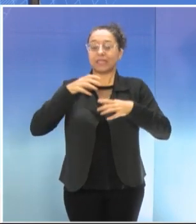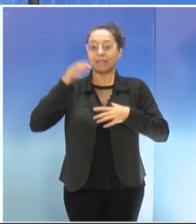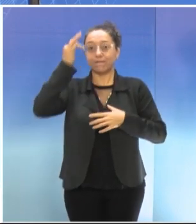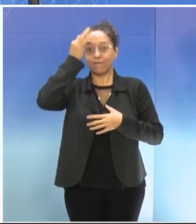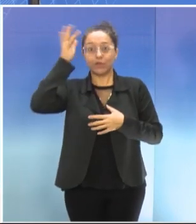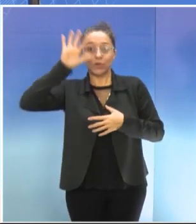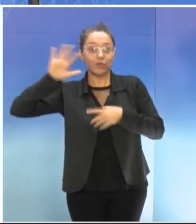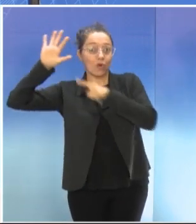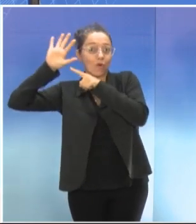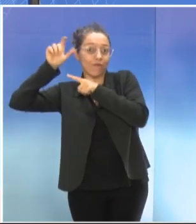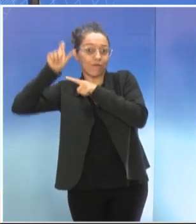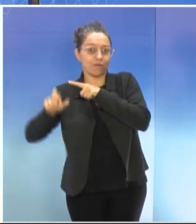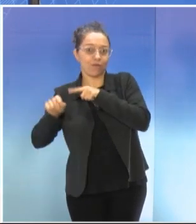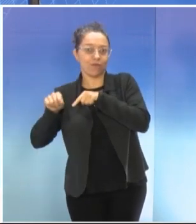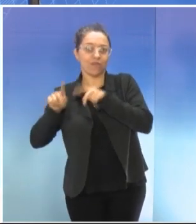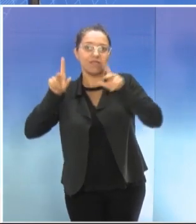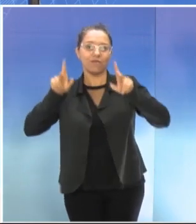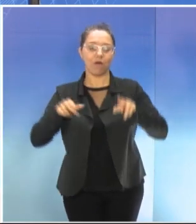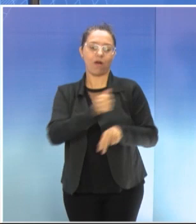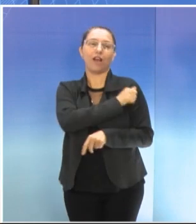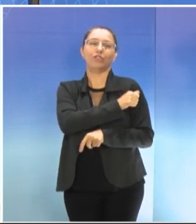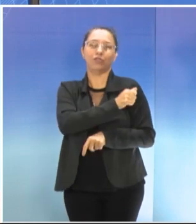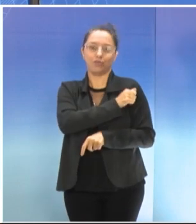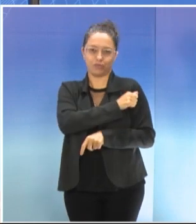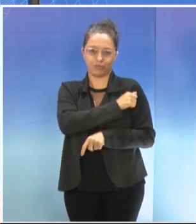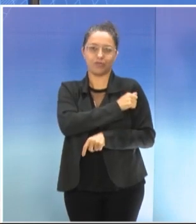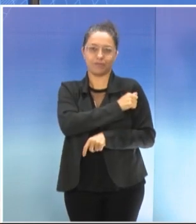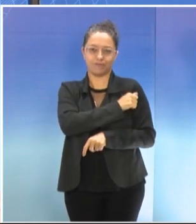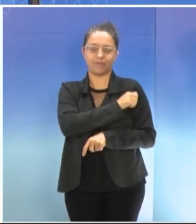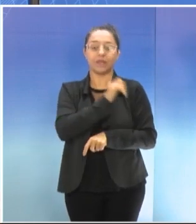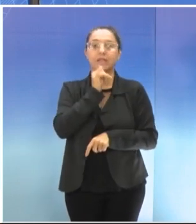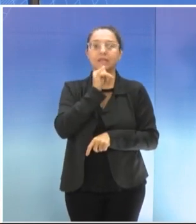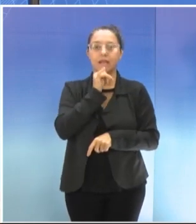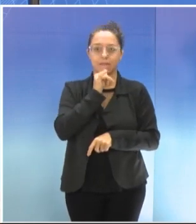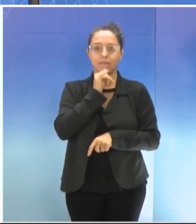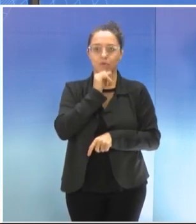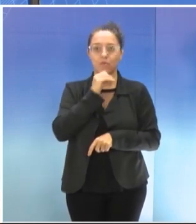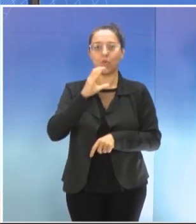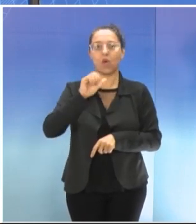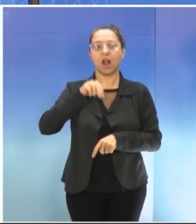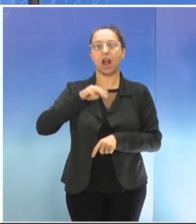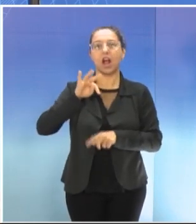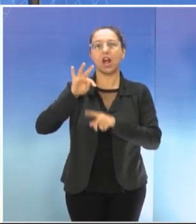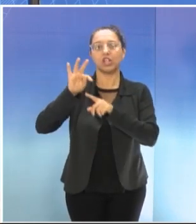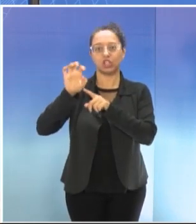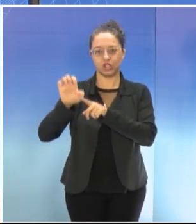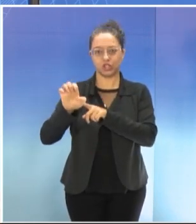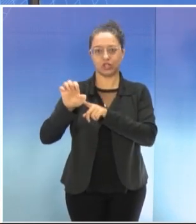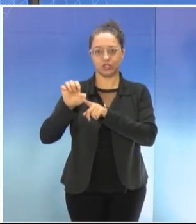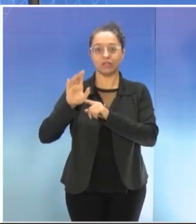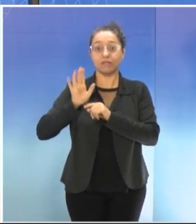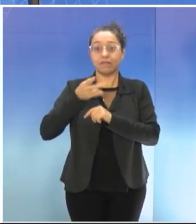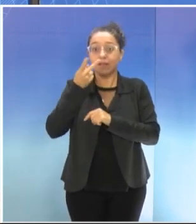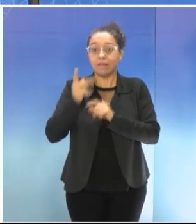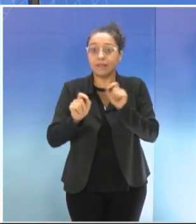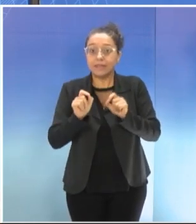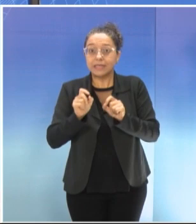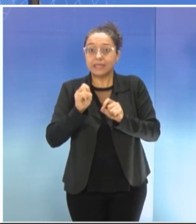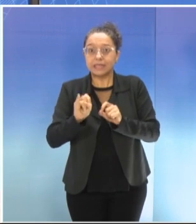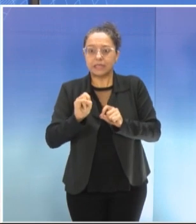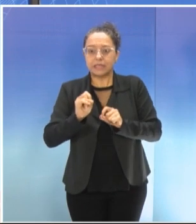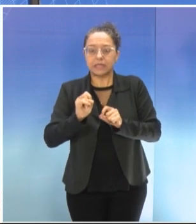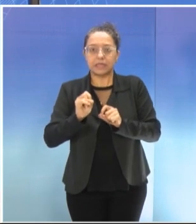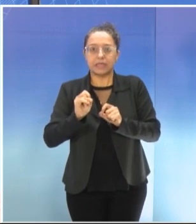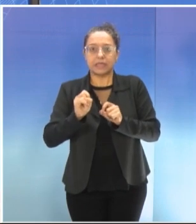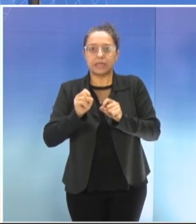a atitude e não muito mais com outras coisas. Por exemplo, o filósofo alemão Kant já disse que é